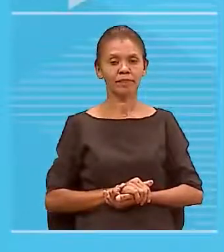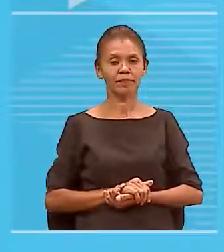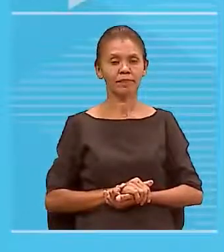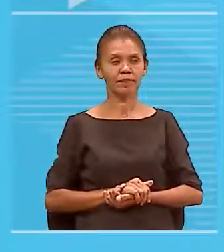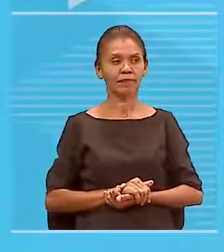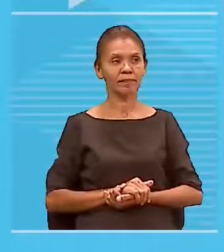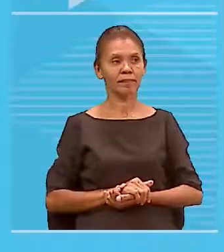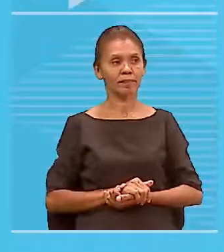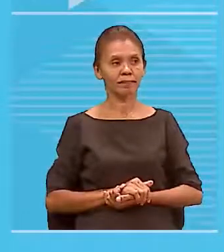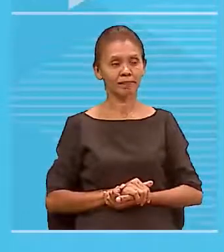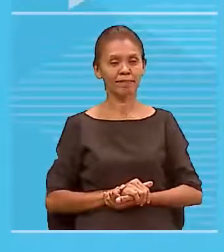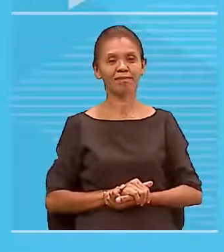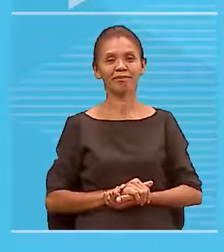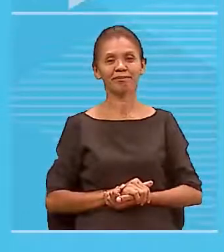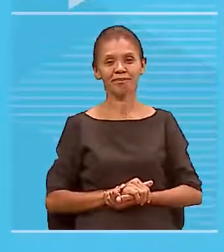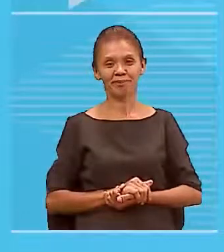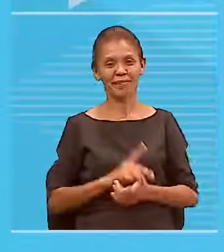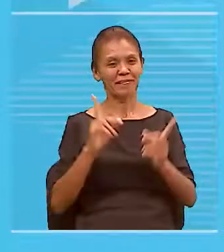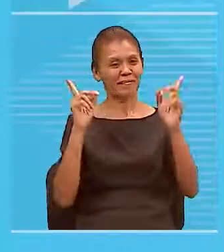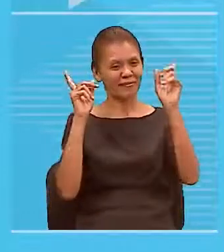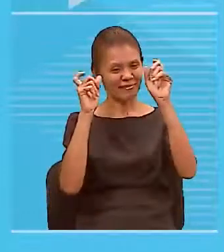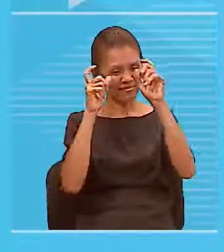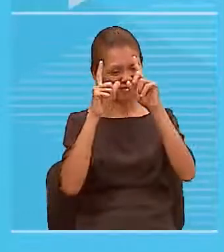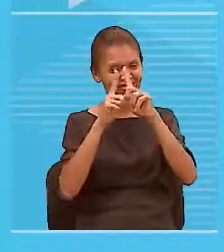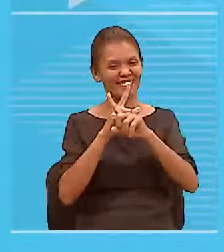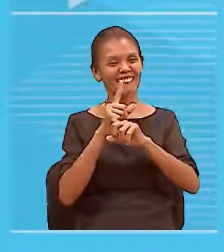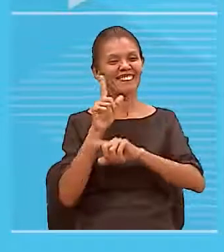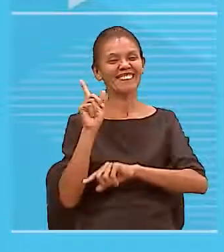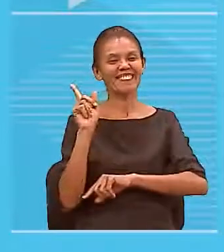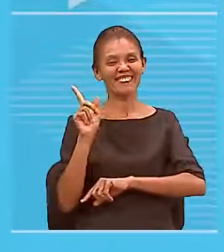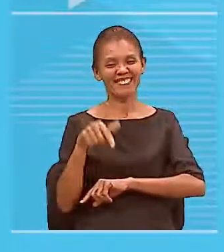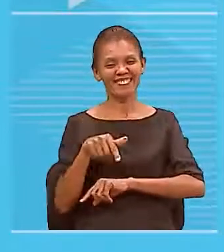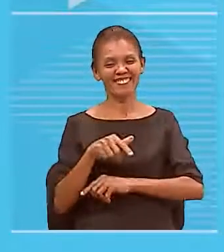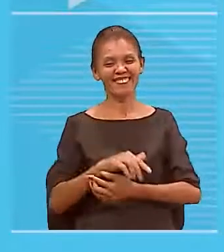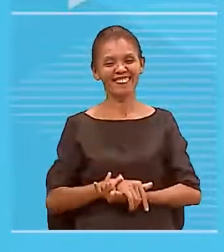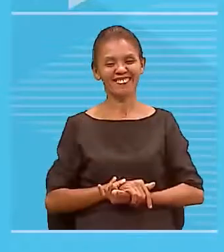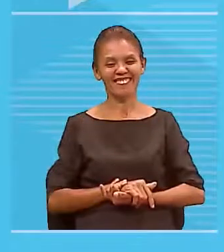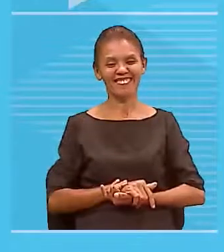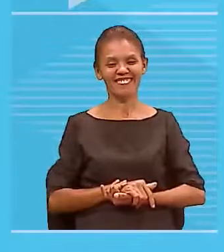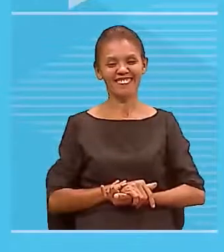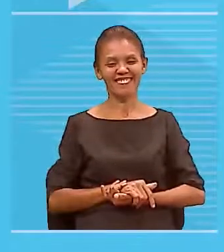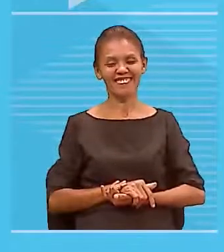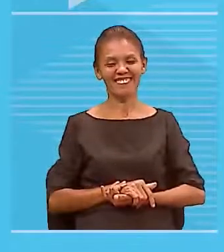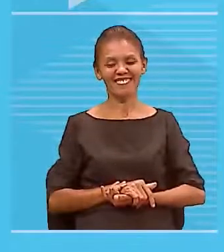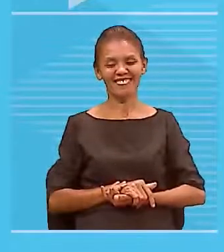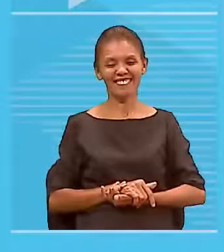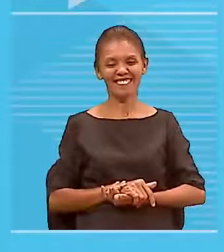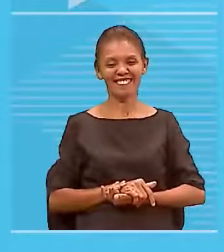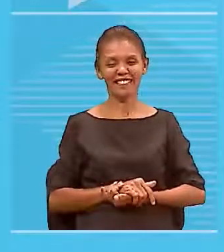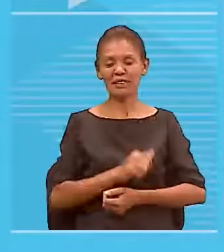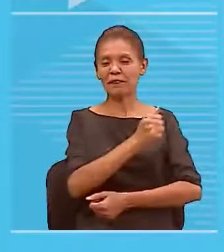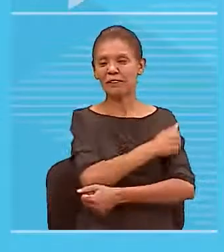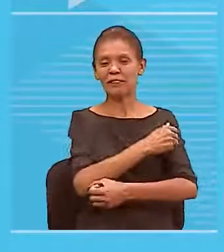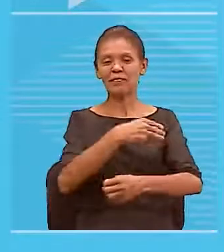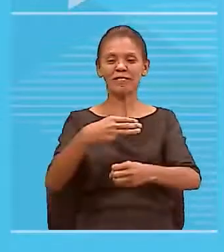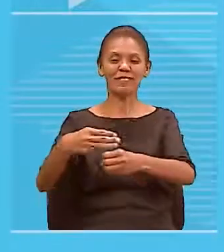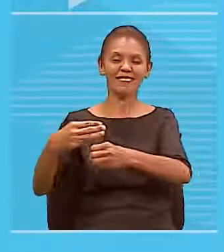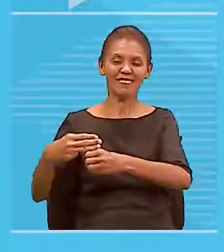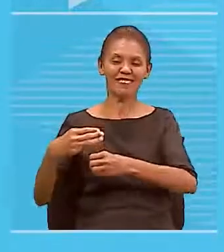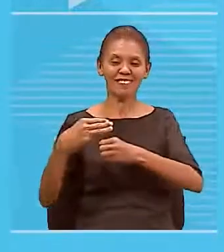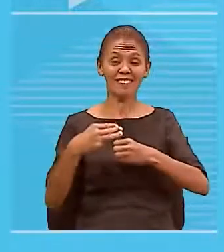Isso aí foi difícil não foi turma está difícil não está Grande do Ribeiro Canavieira